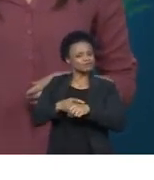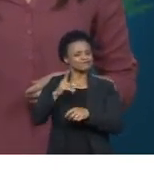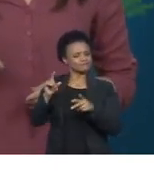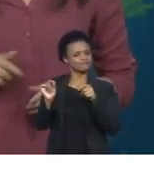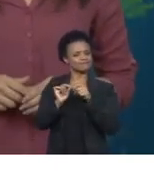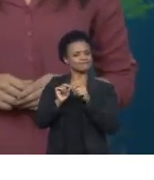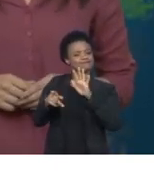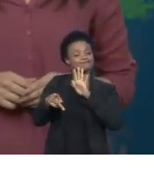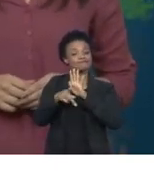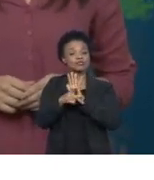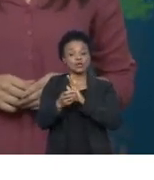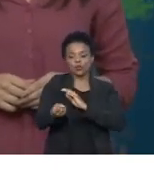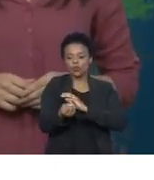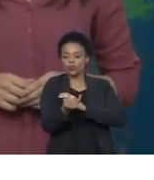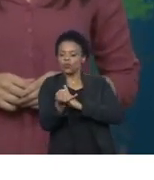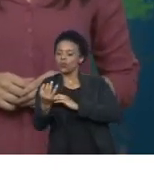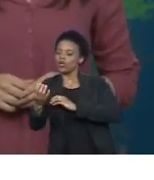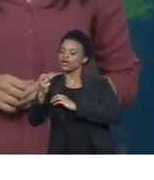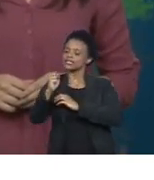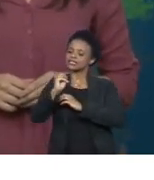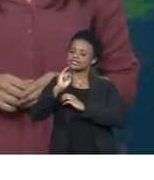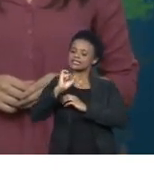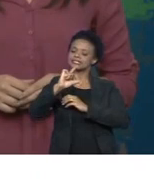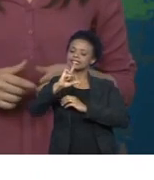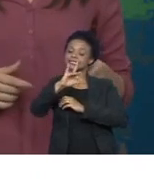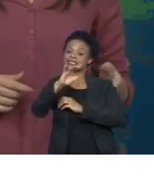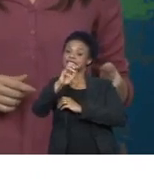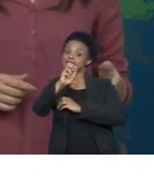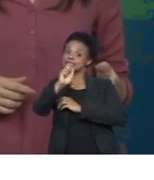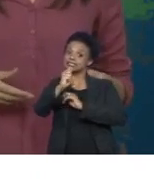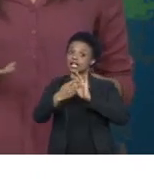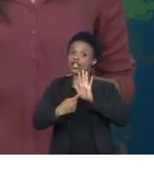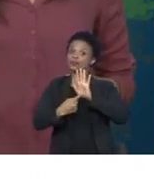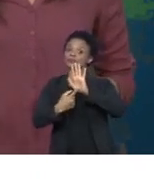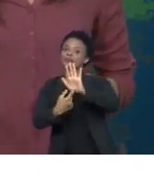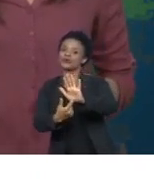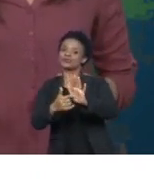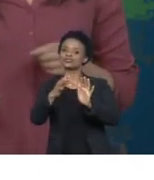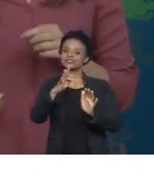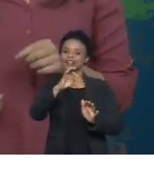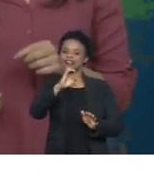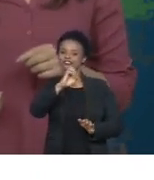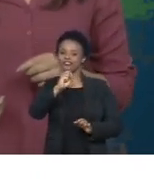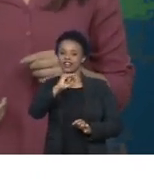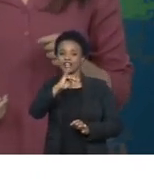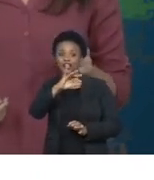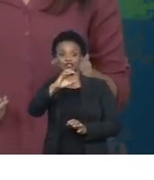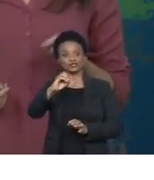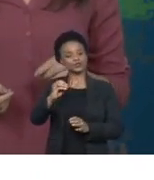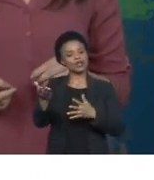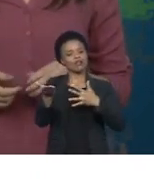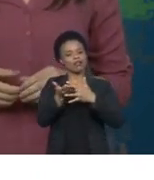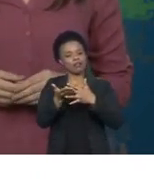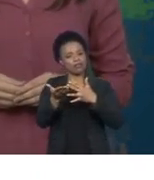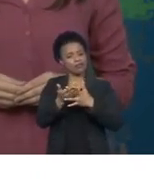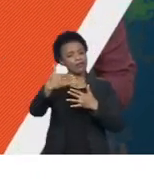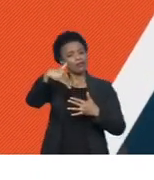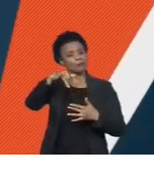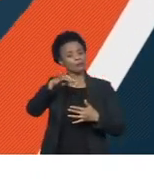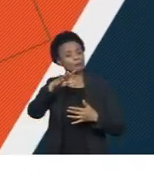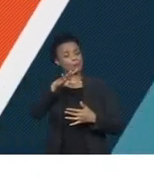sílica presente em sua composição, que aponta se ele é do tipo félsico, intermediário, máfico ou